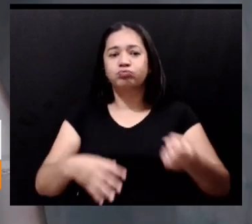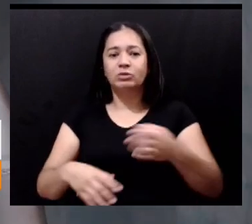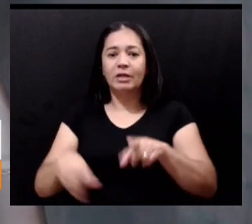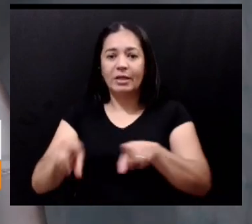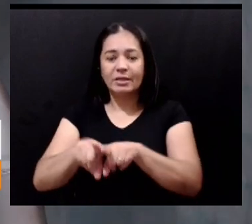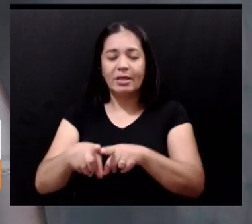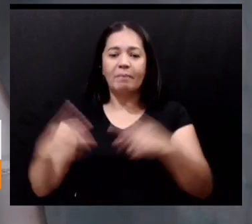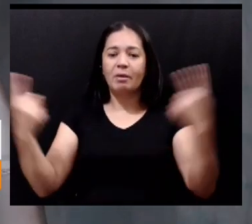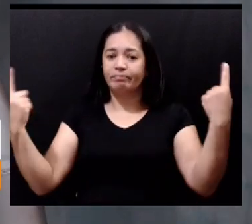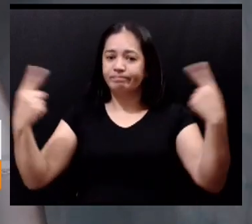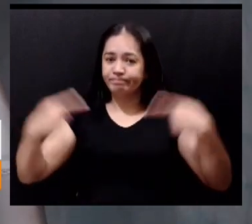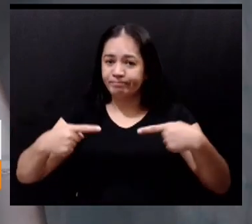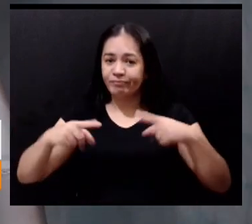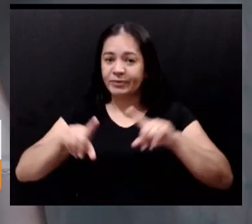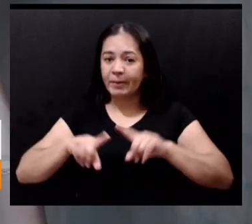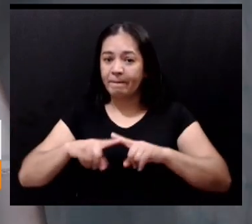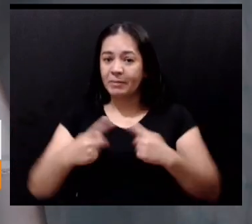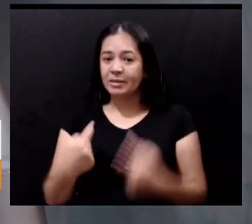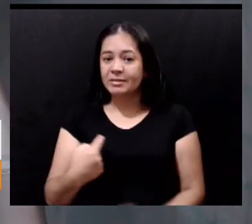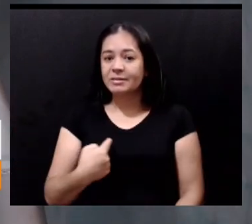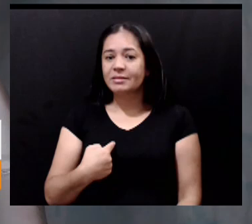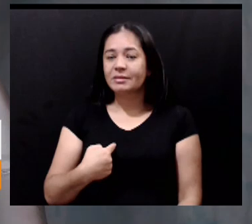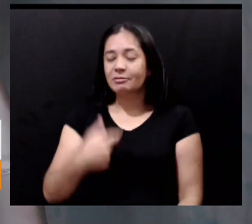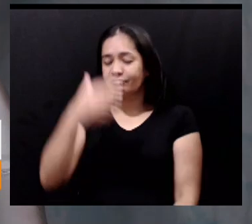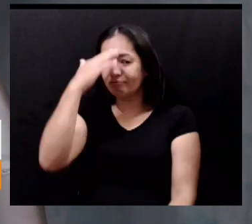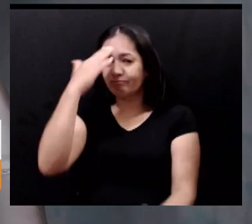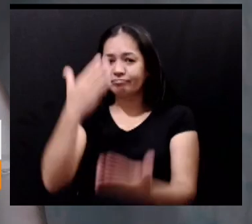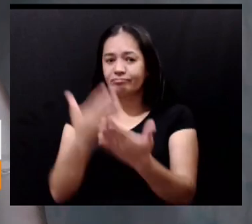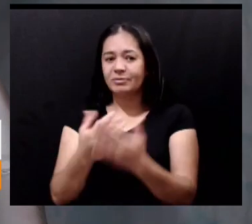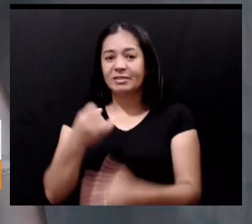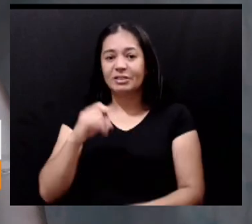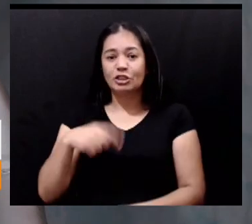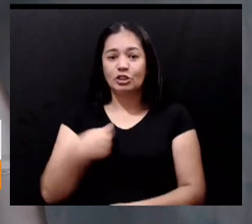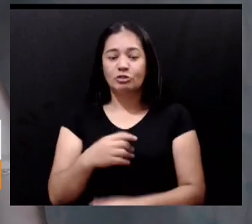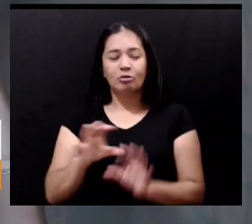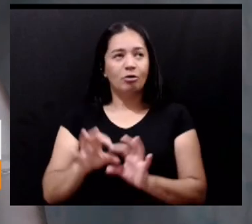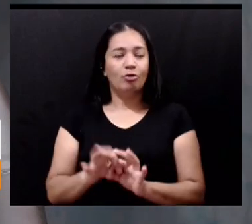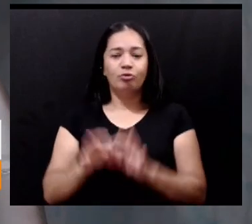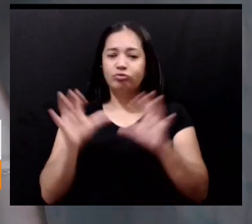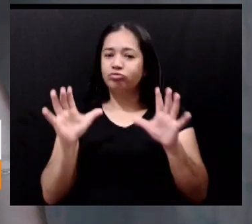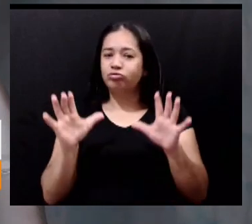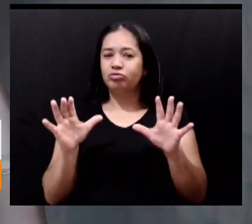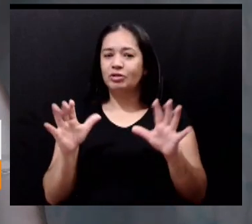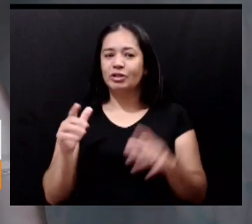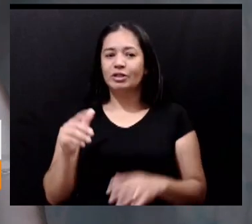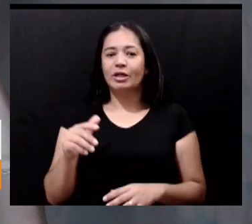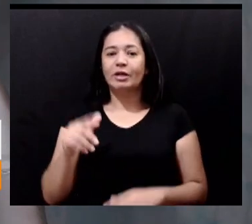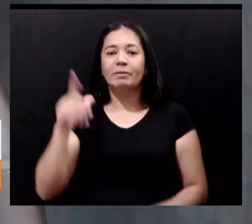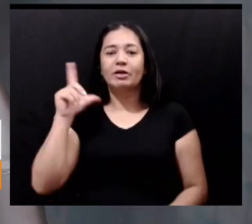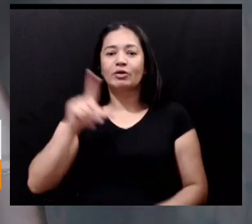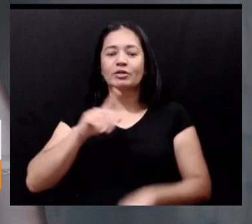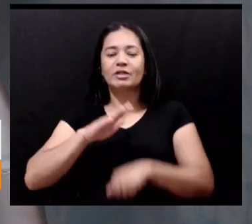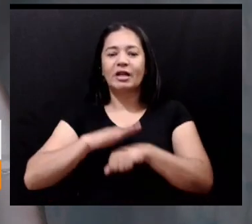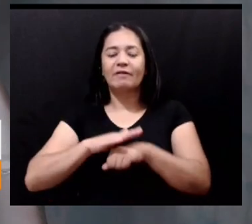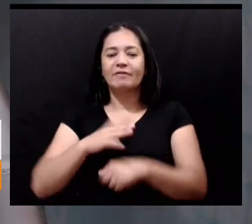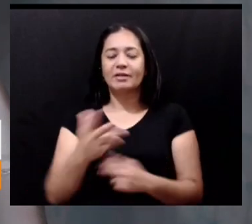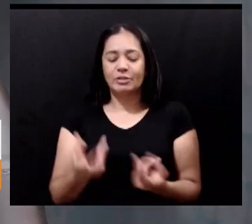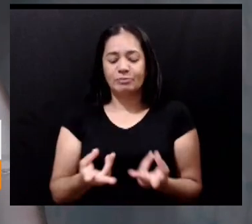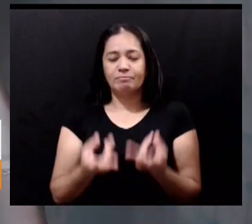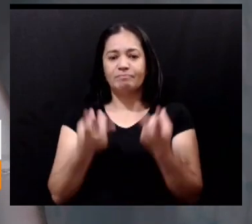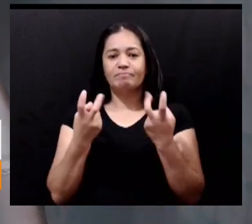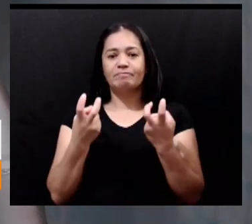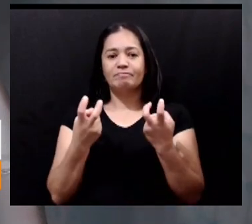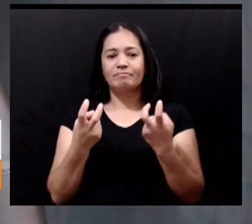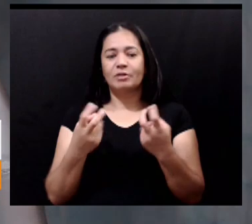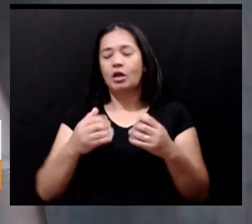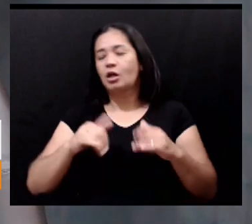eu acredito que quando a gente dá espaço, dá lugar para que isso possa existir, de reconhecer, não, isso dói. Dói porque